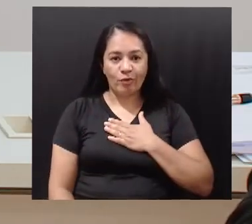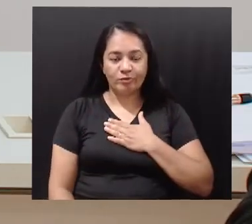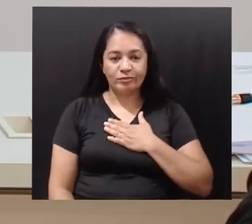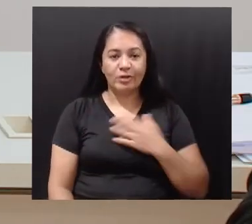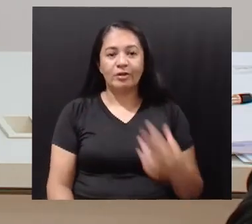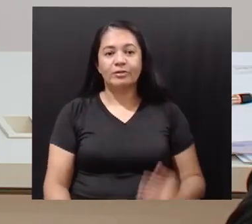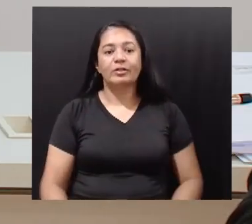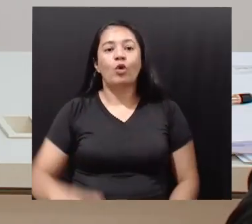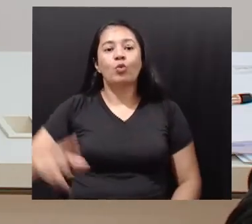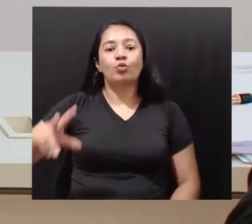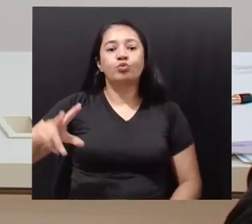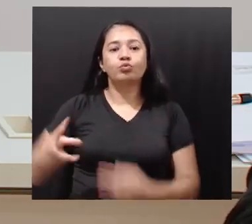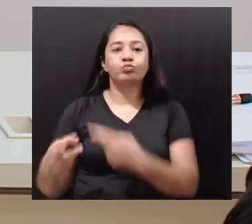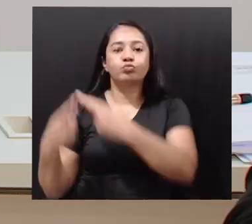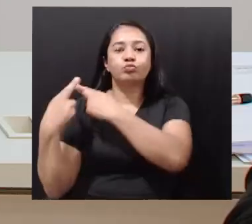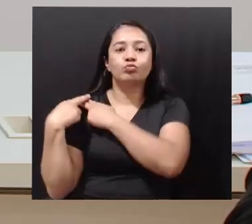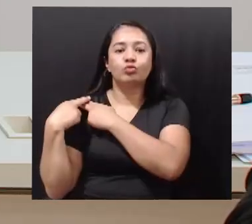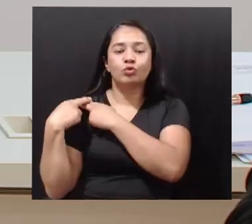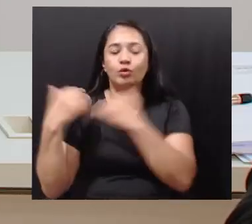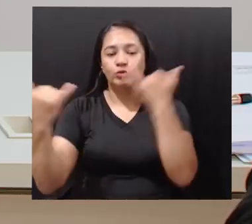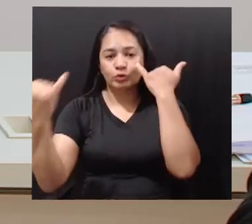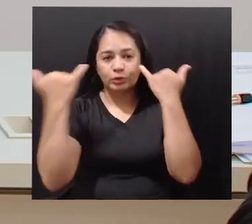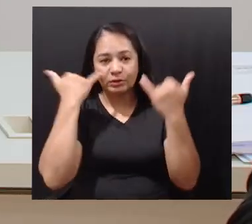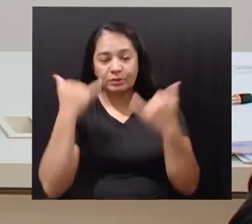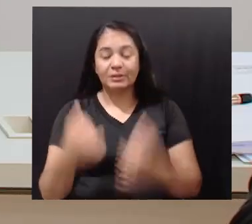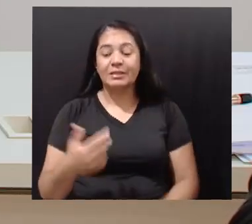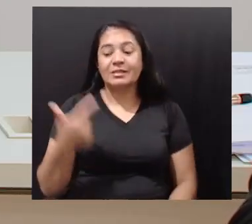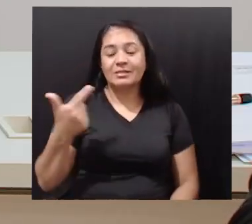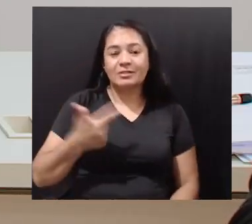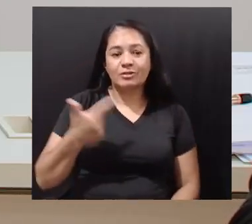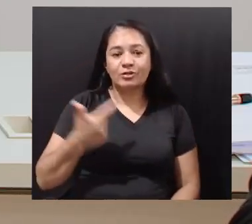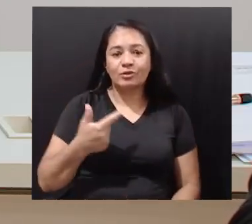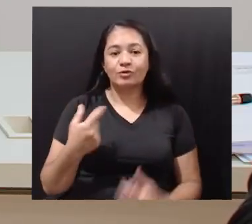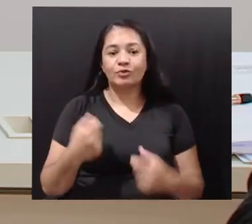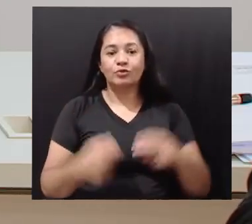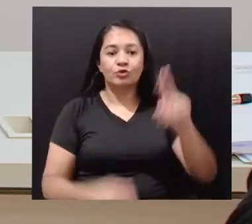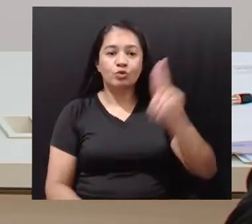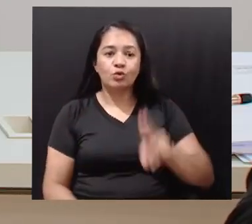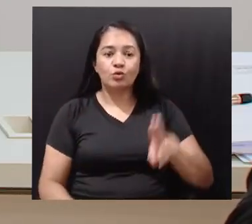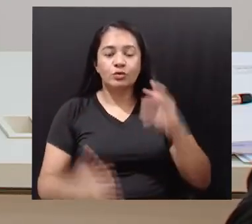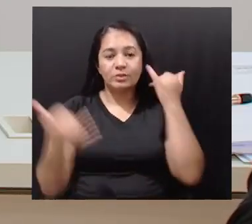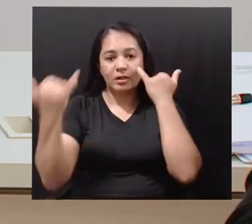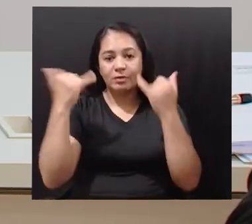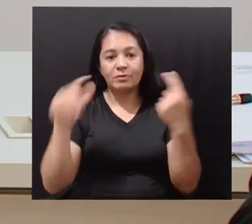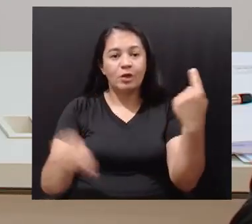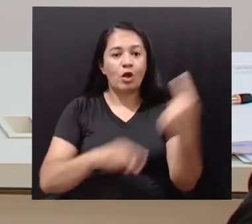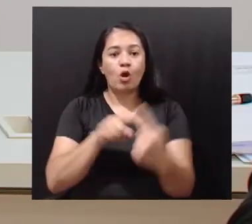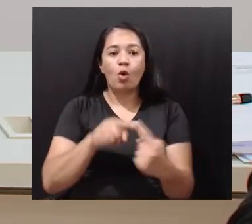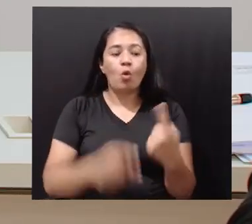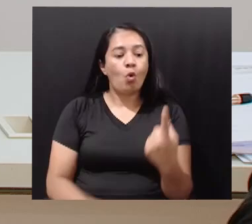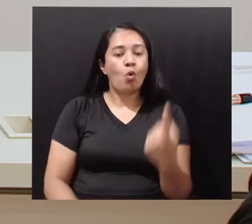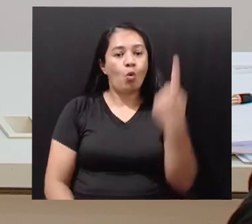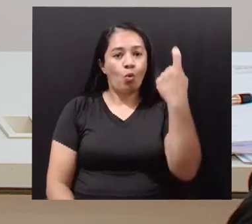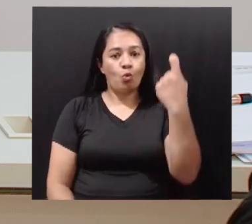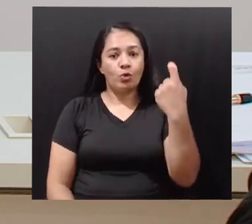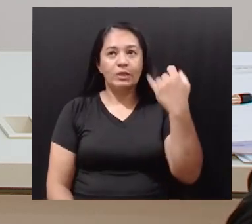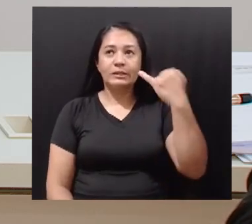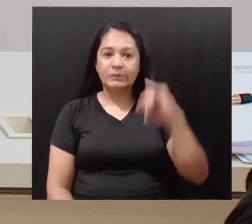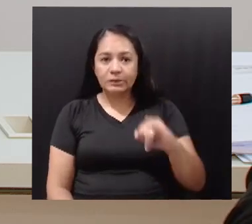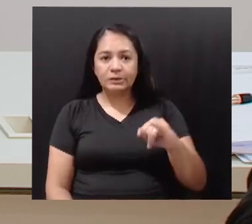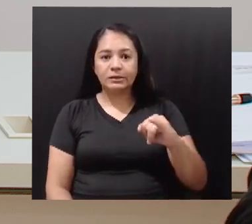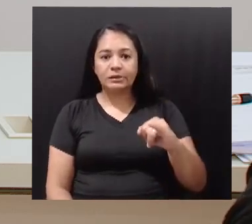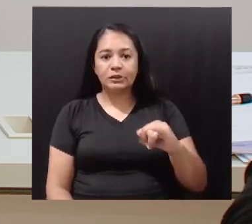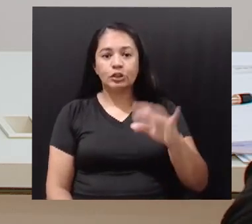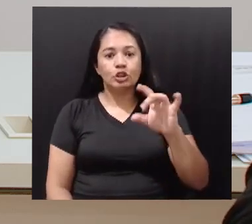E segundo, ele precisa usar esses dados para finalidade única e exclusiva do que ele disse. Por exemplo, se é para